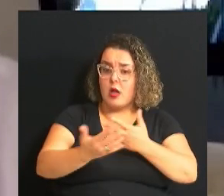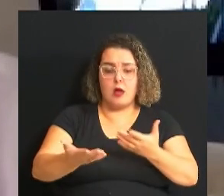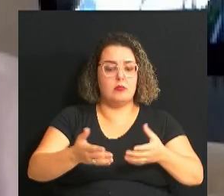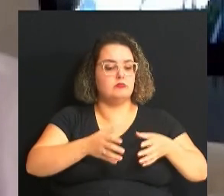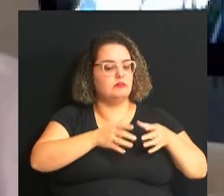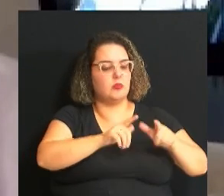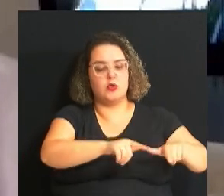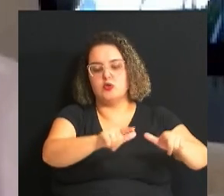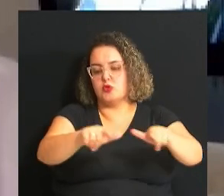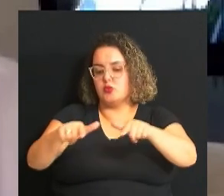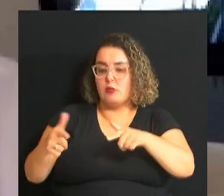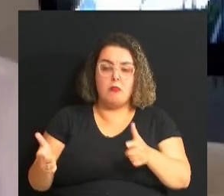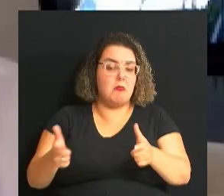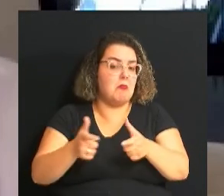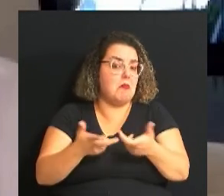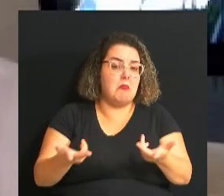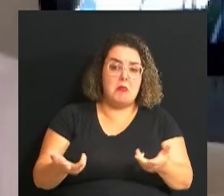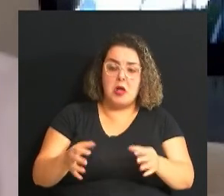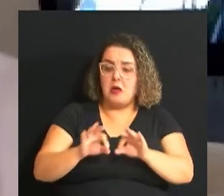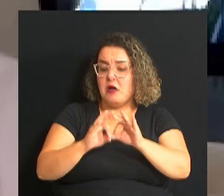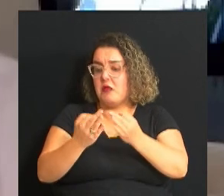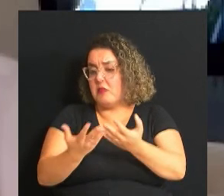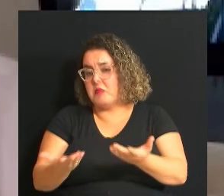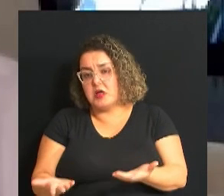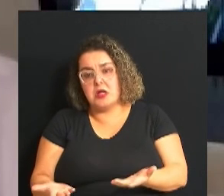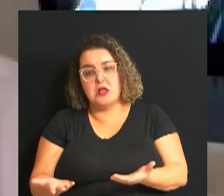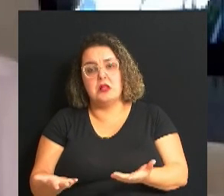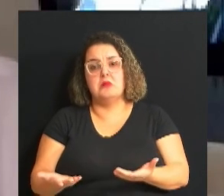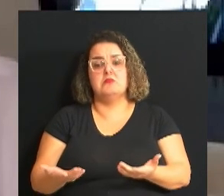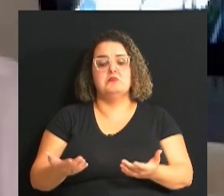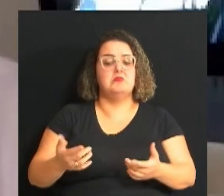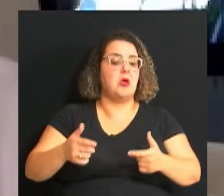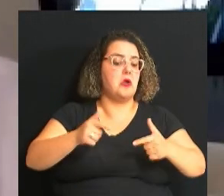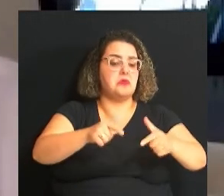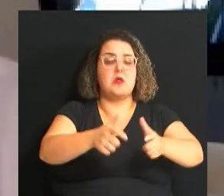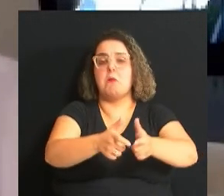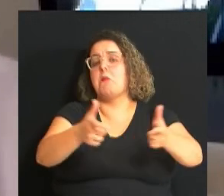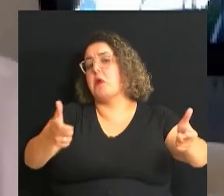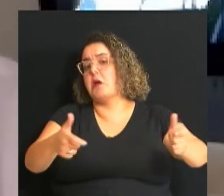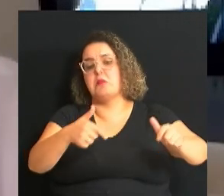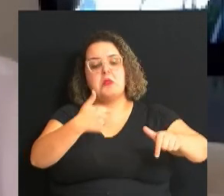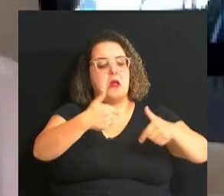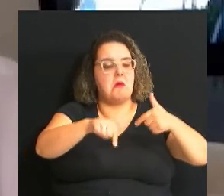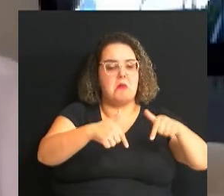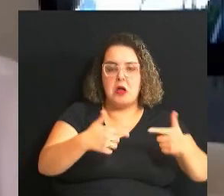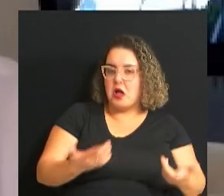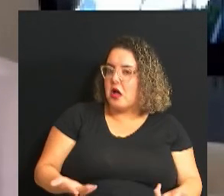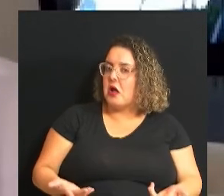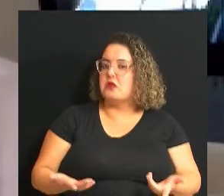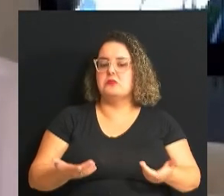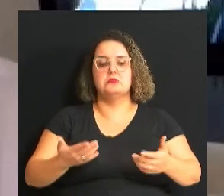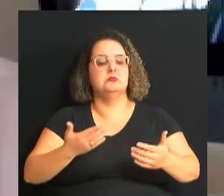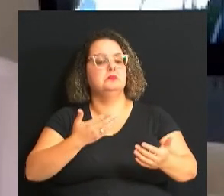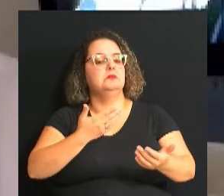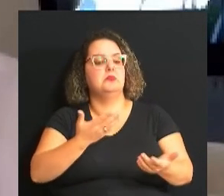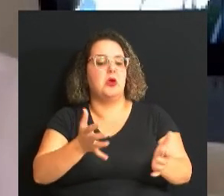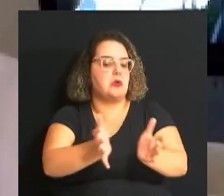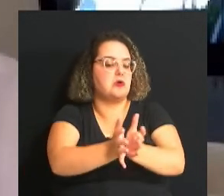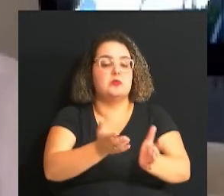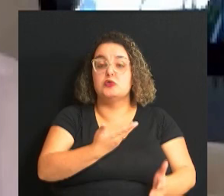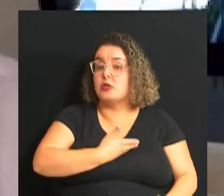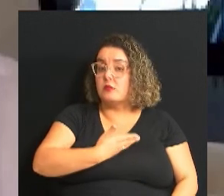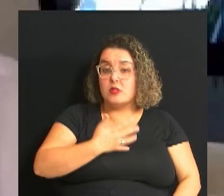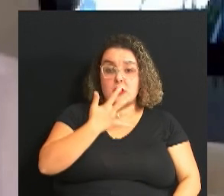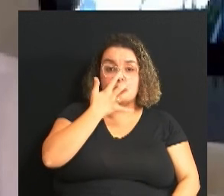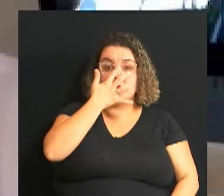ambientes menores, como a sua família, ou nos seus ambientes maiores, como o seu trabalho, o seu grupo de amigos,